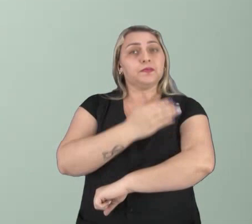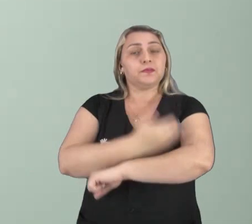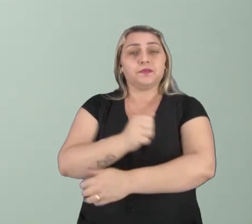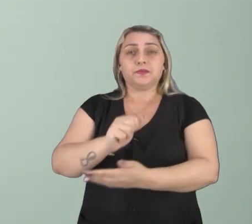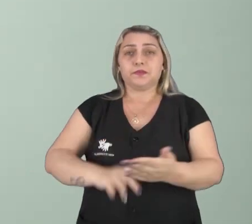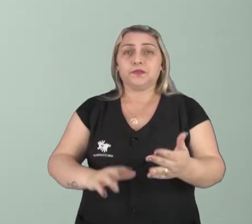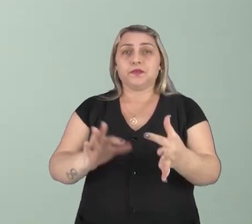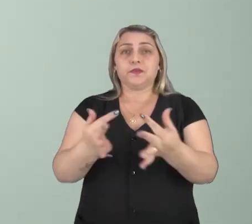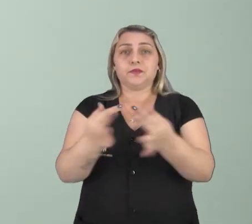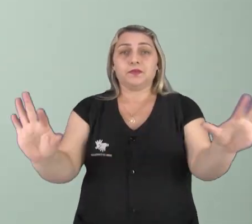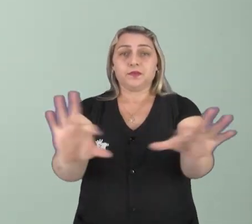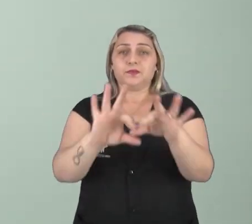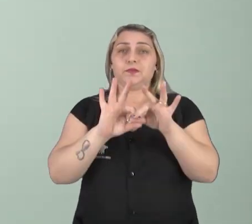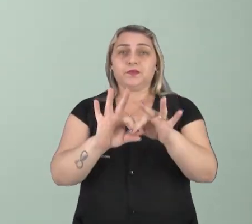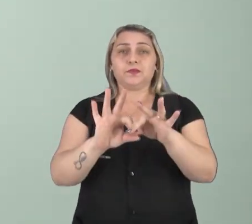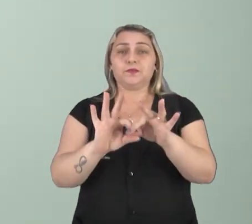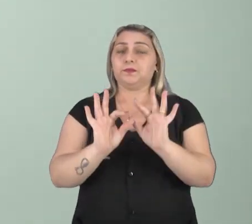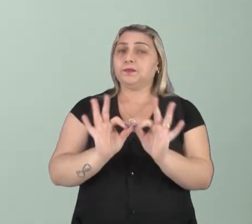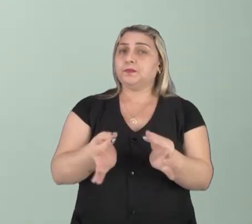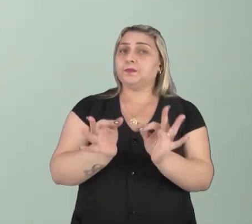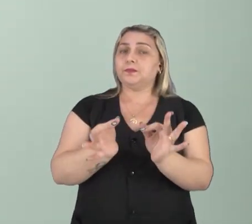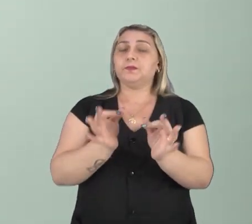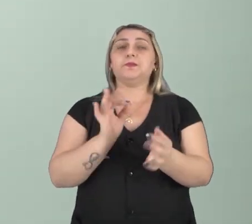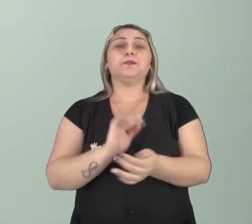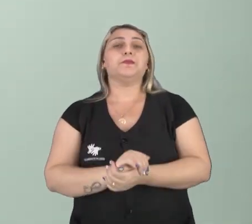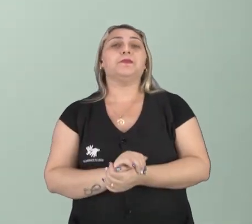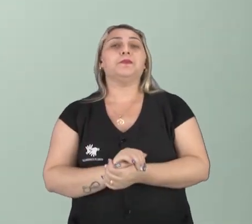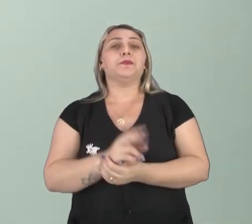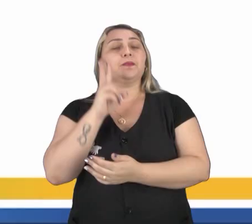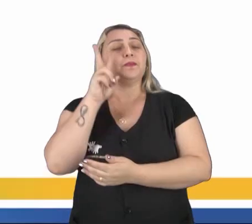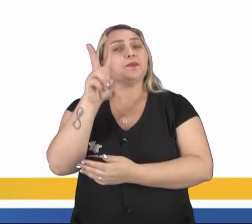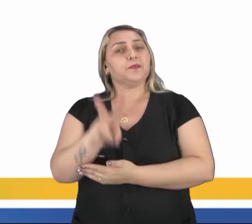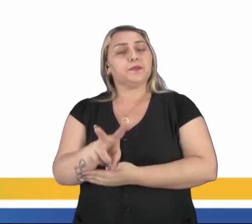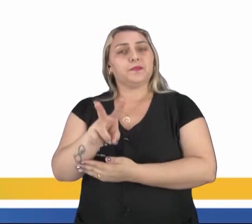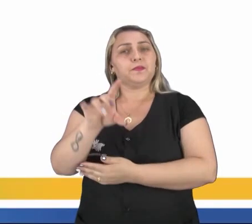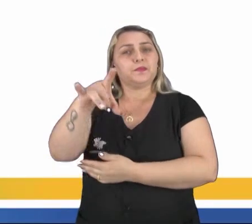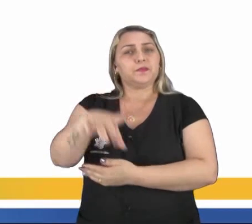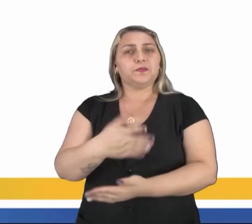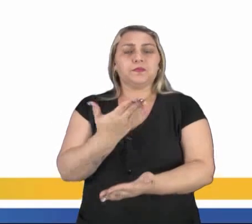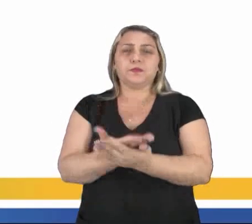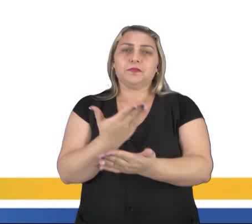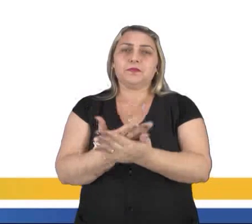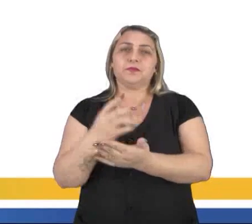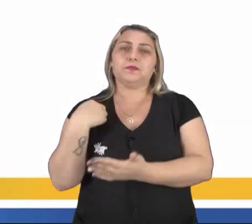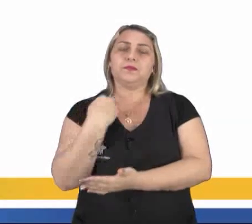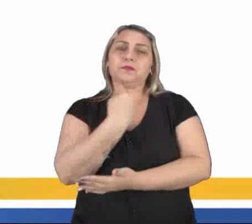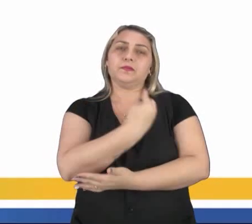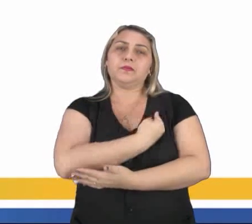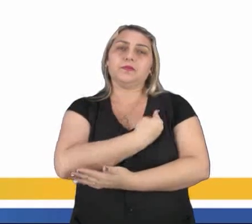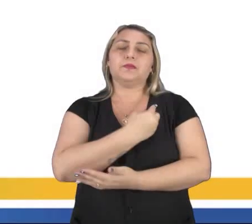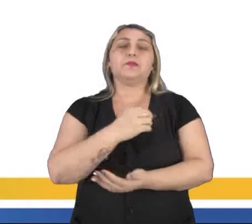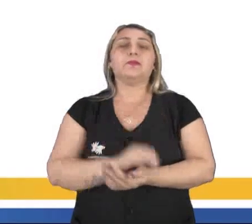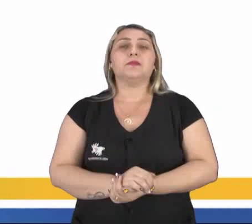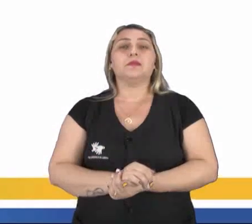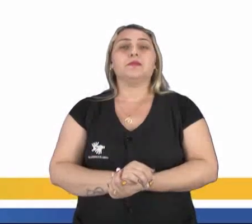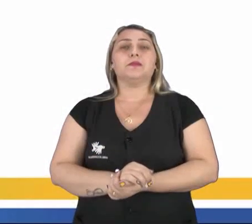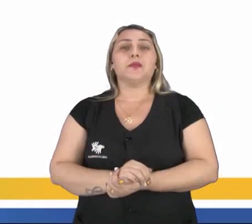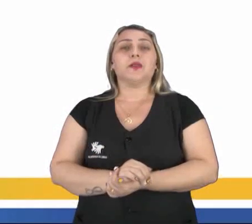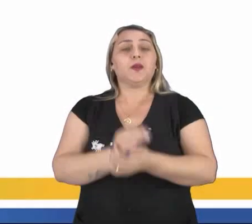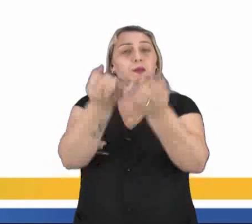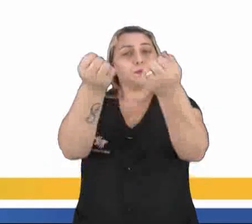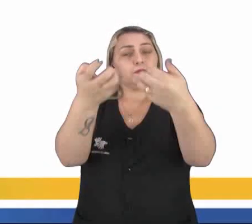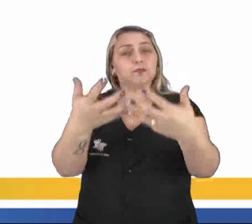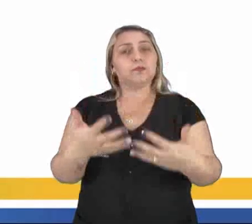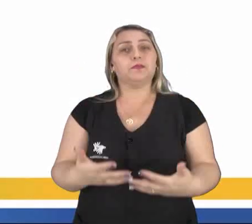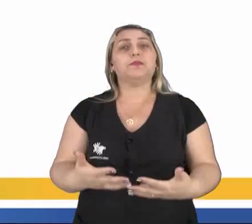sobre orações subordinadas, tá certo? Então vamos ver. Nas últimas aulas nós estamos aqui